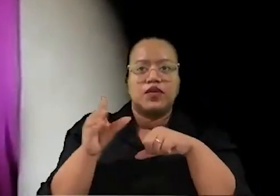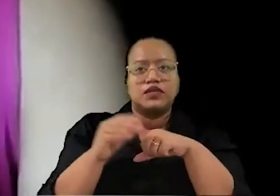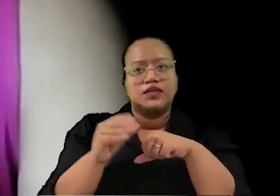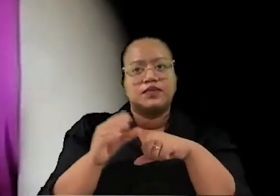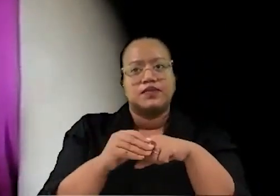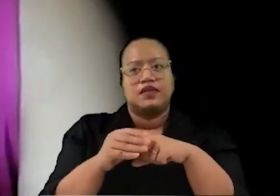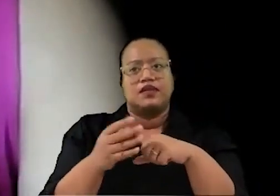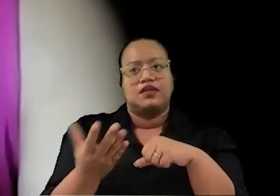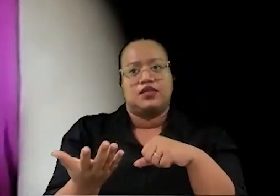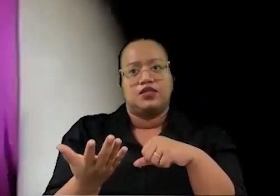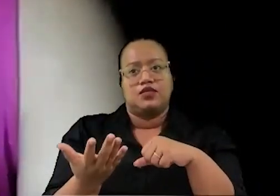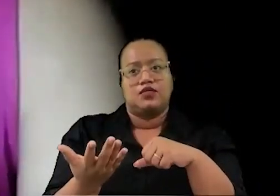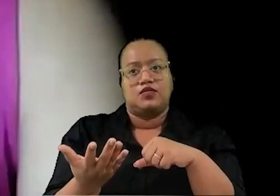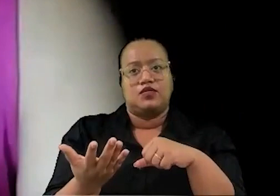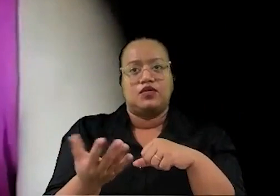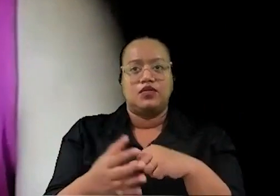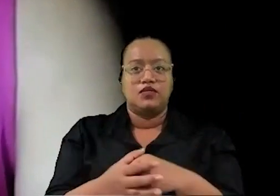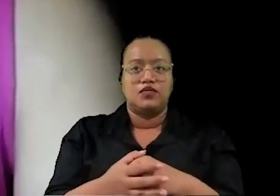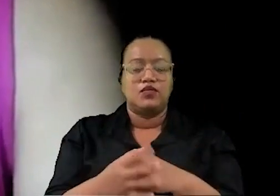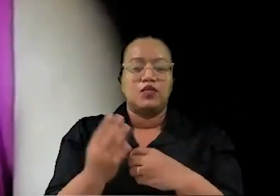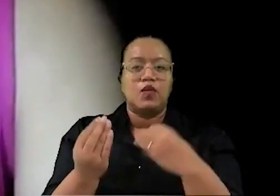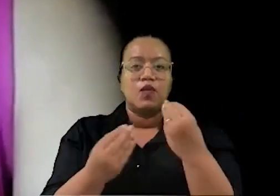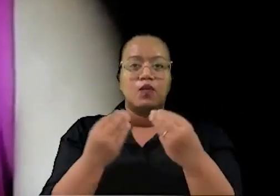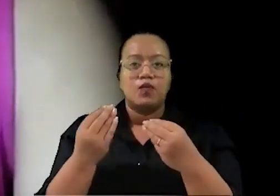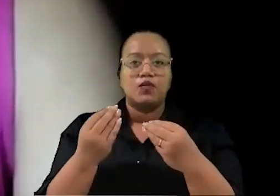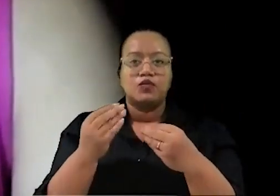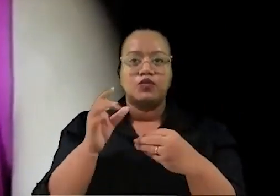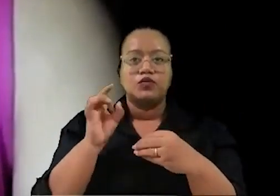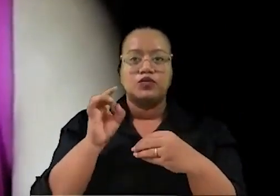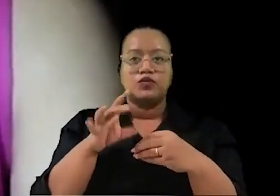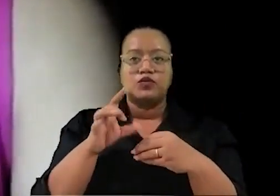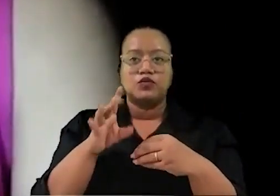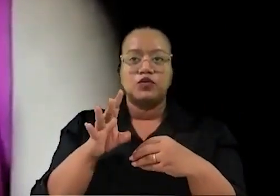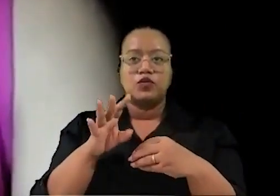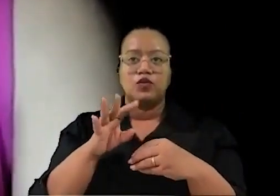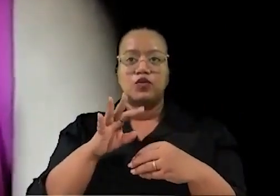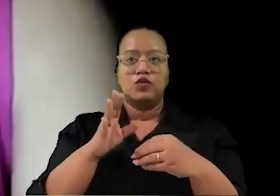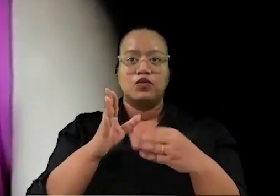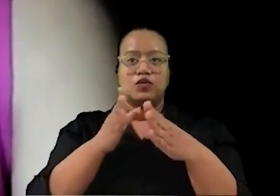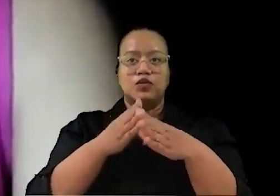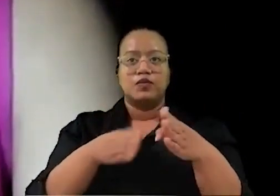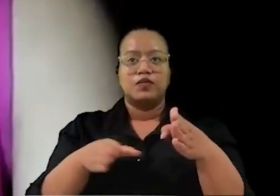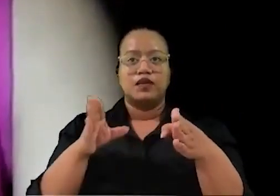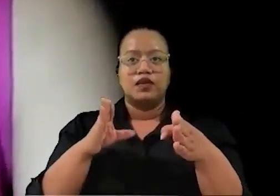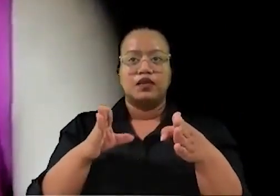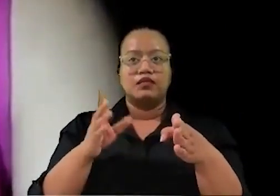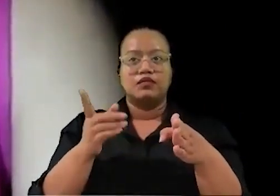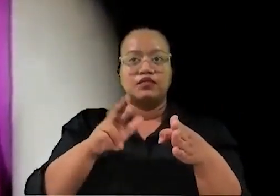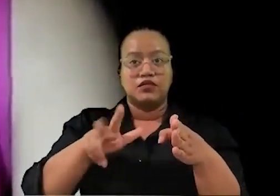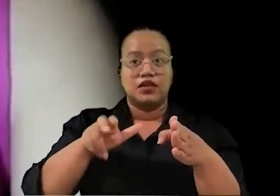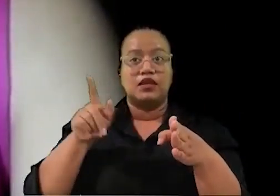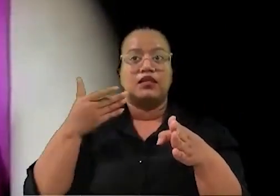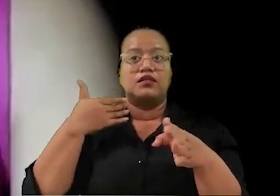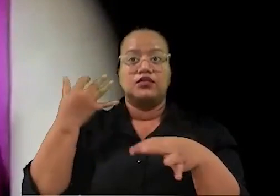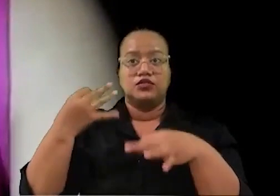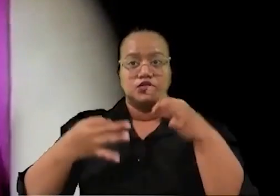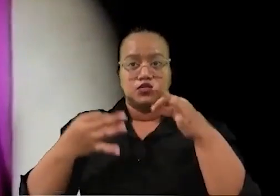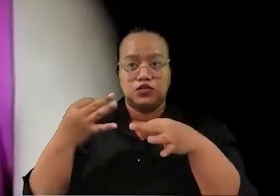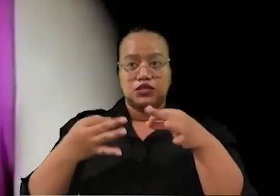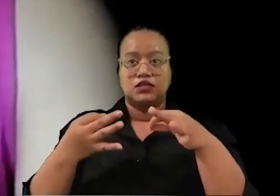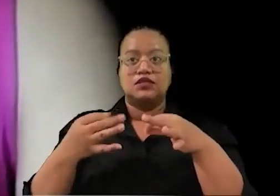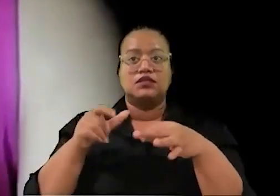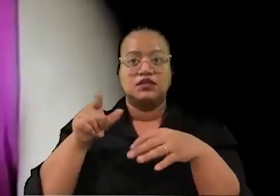um período, né? O Caio, além de juiz, ele também é formado em ciência da